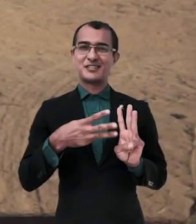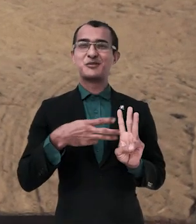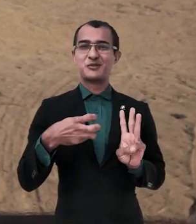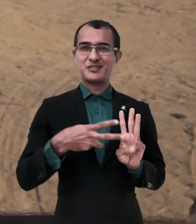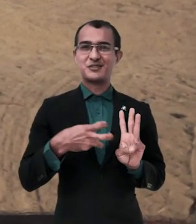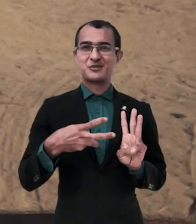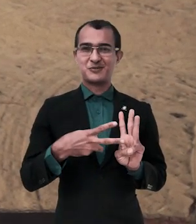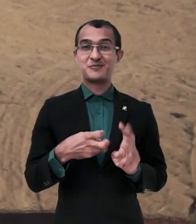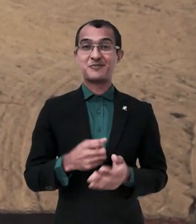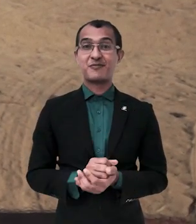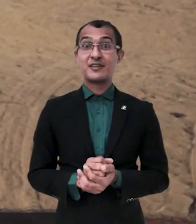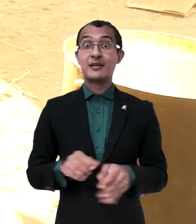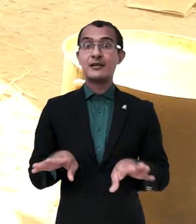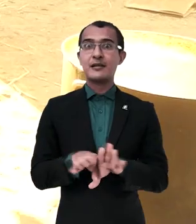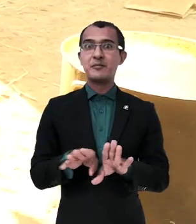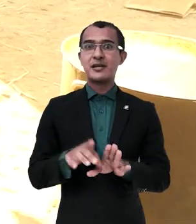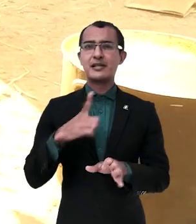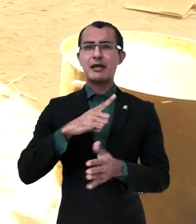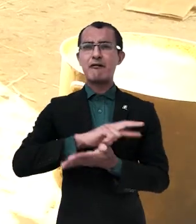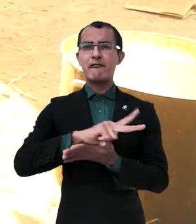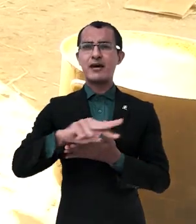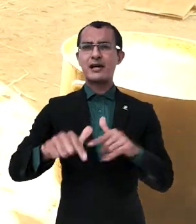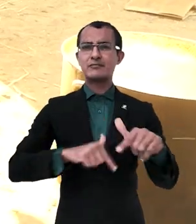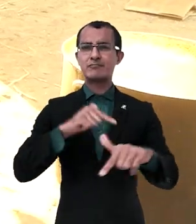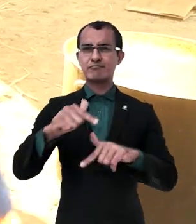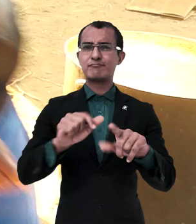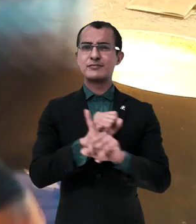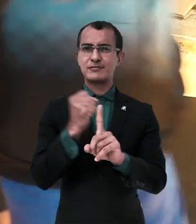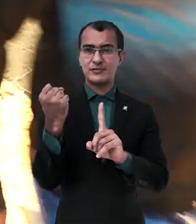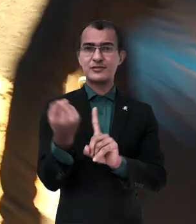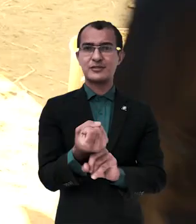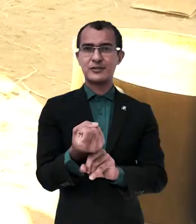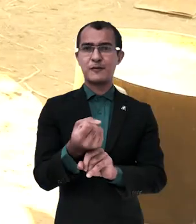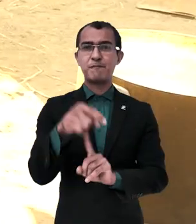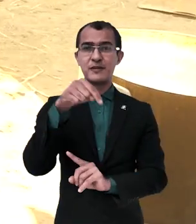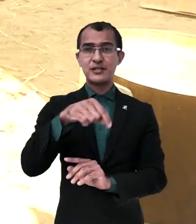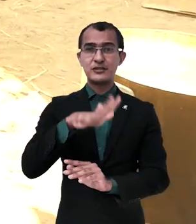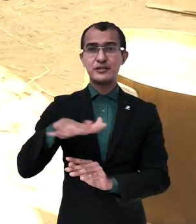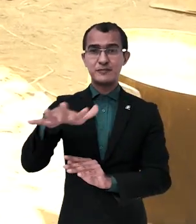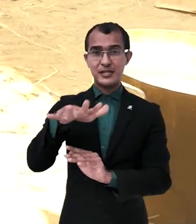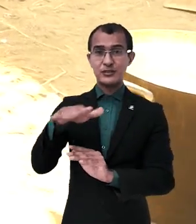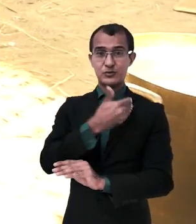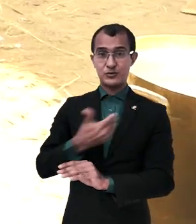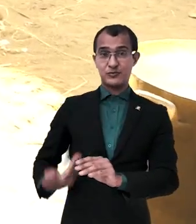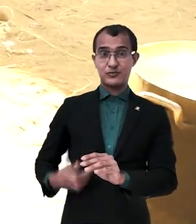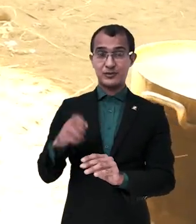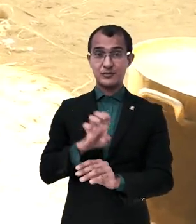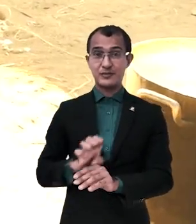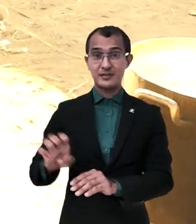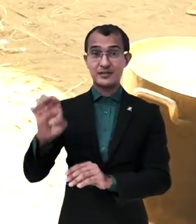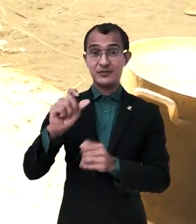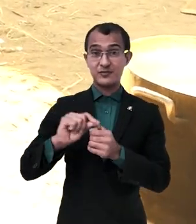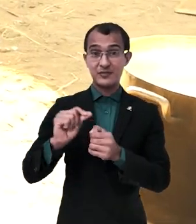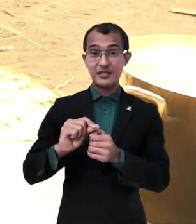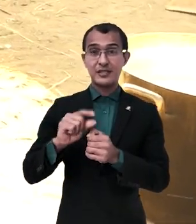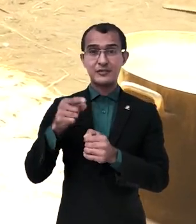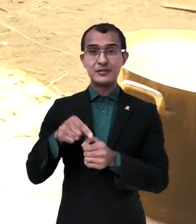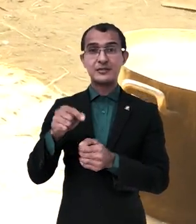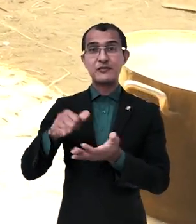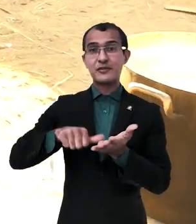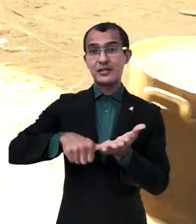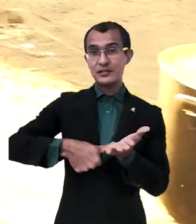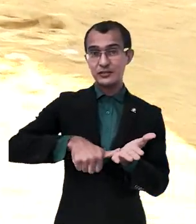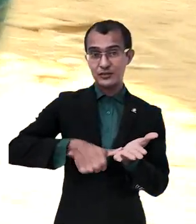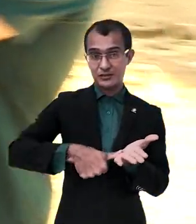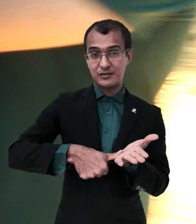ele gosta muito do índio, né? O mutirão oferece também diversos serviços de cidadania. Aqui nesse espaço montado pelo governo do